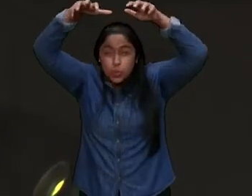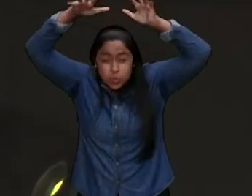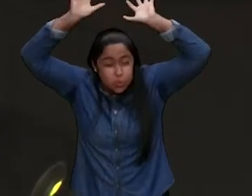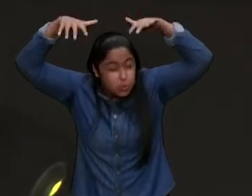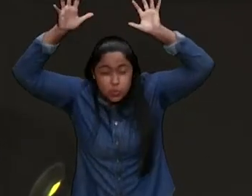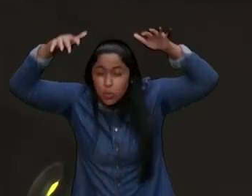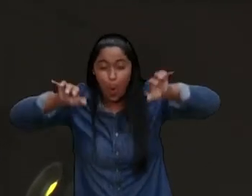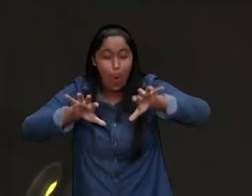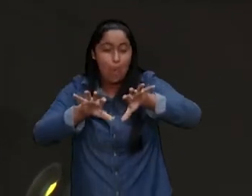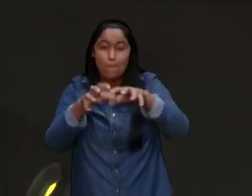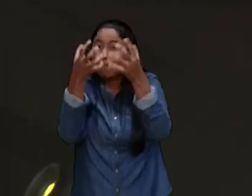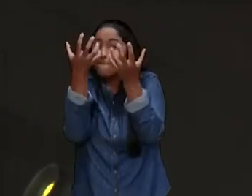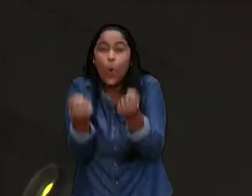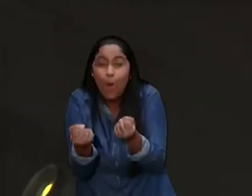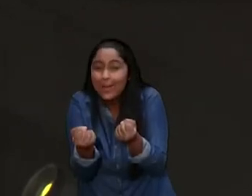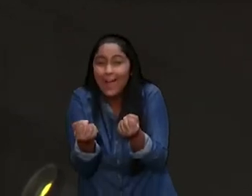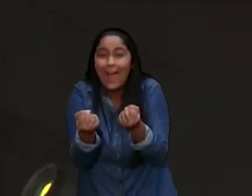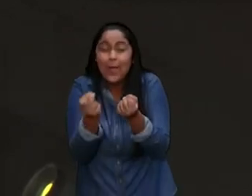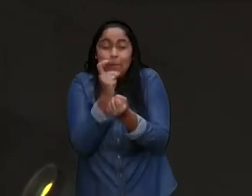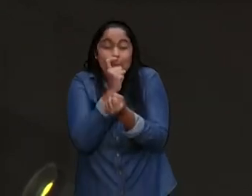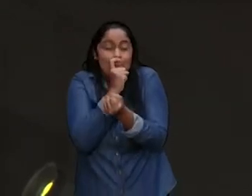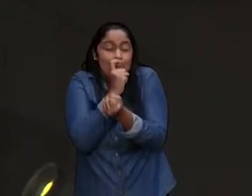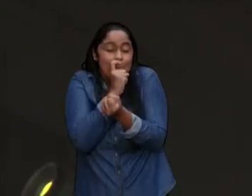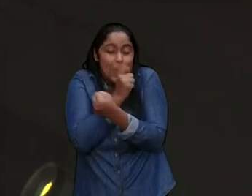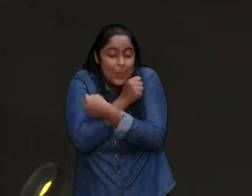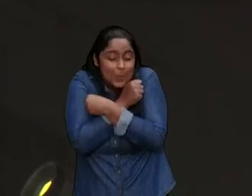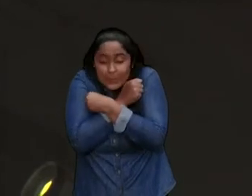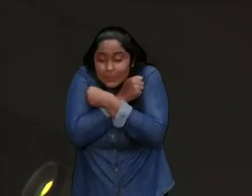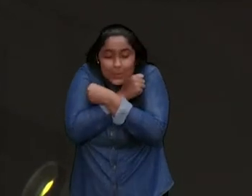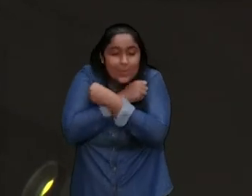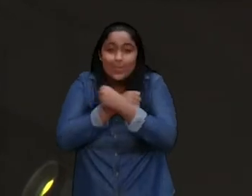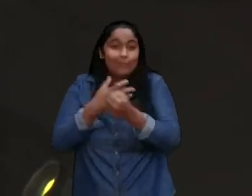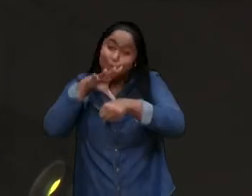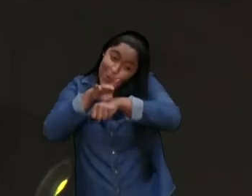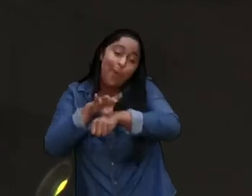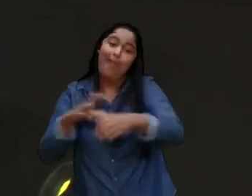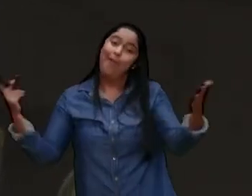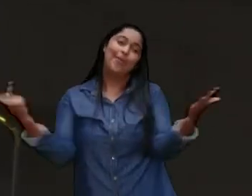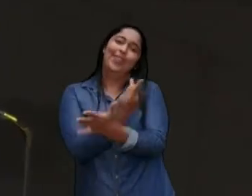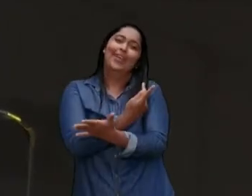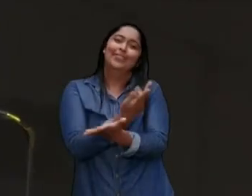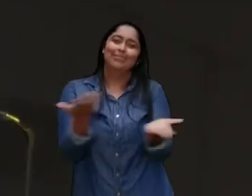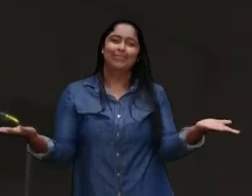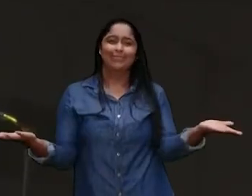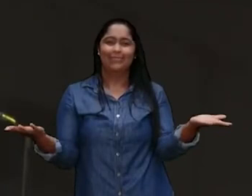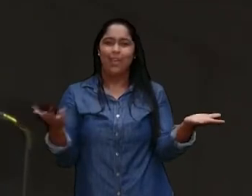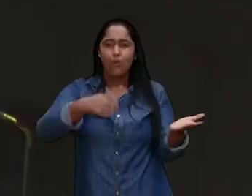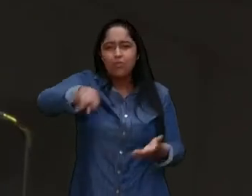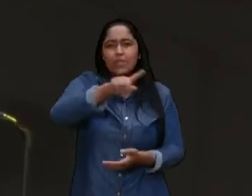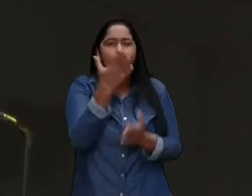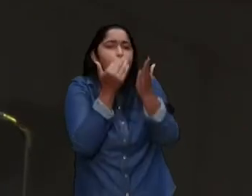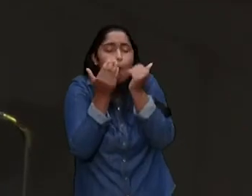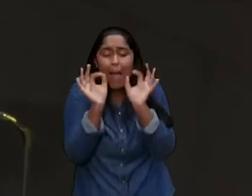frio e tal e aí nem vitamina C toma para tentar dar conta na Santa nem um banho quente para tentar dar uma